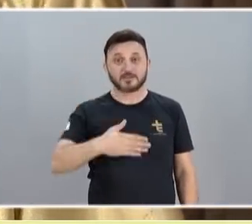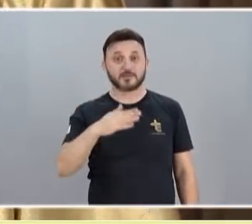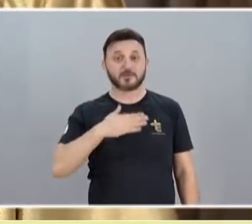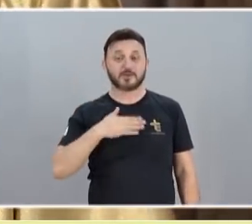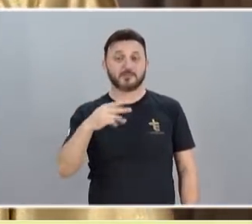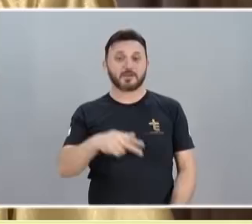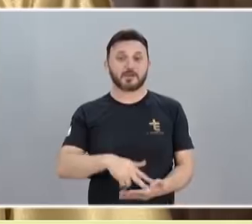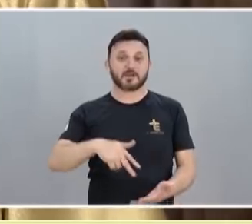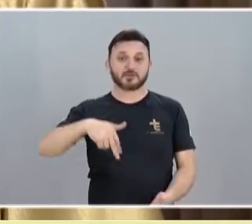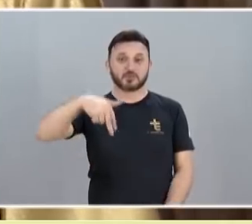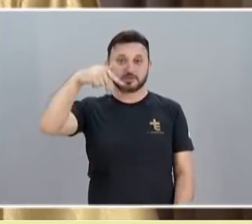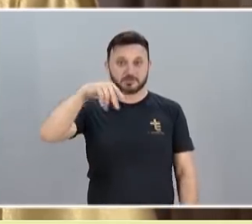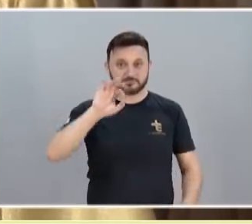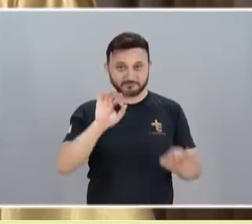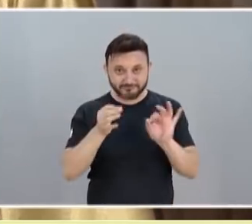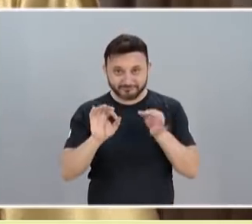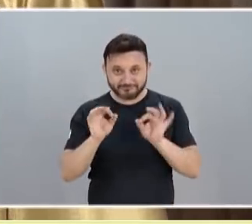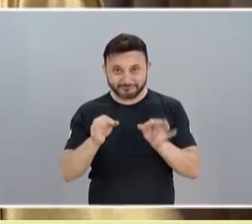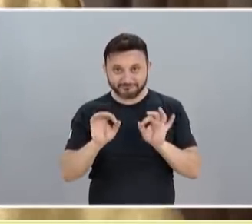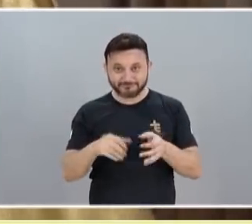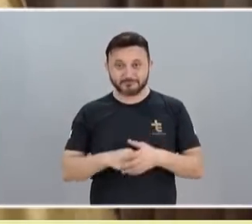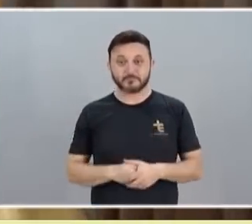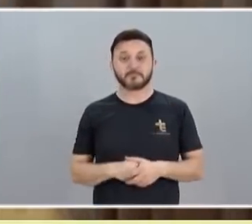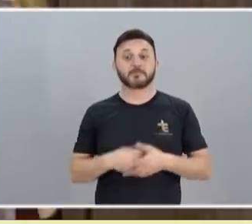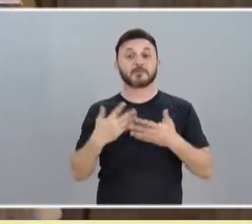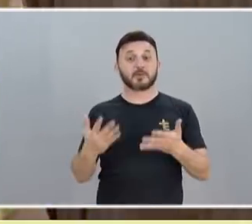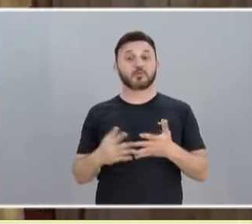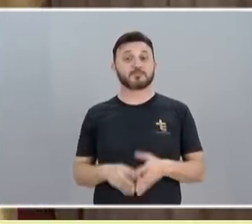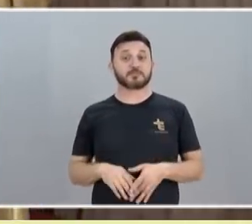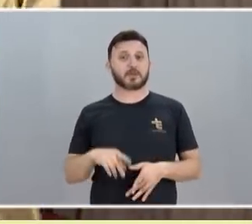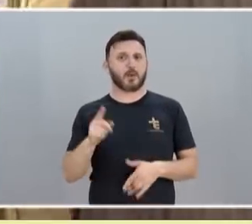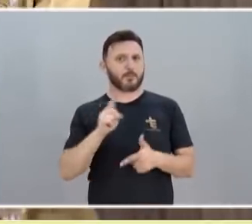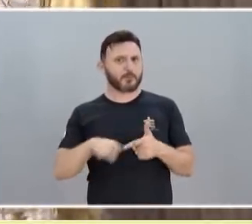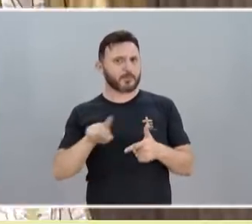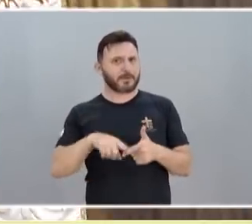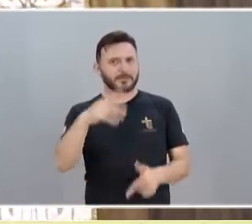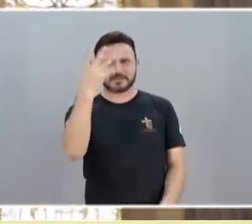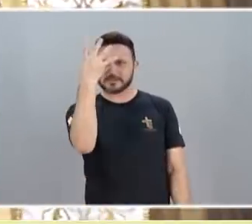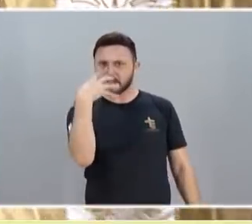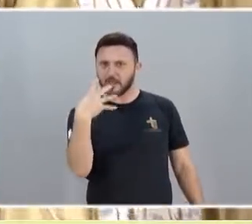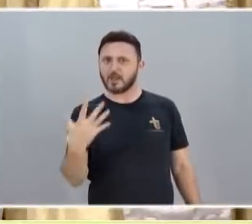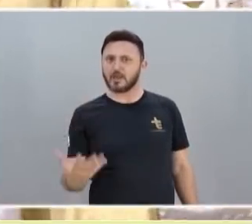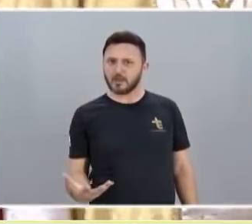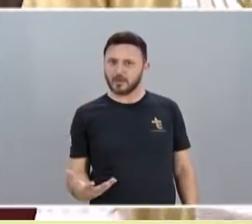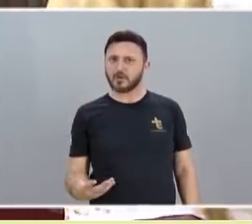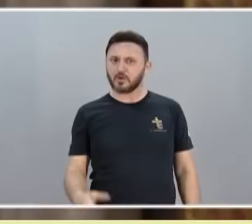da minha ressurreição. Gente, isso aqui é um problema sério.